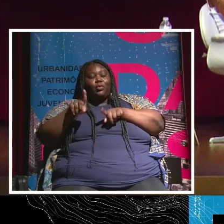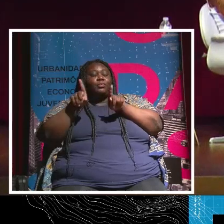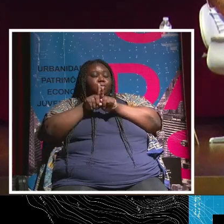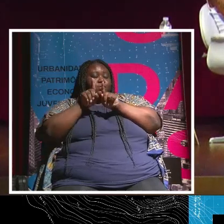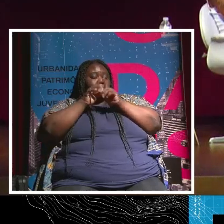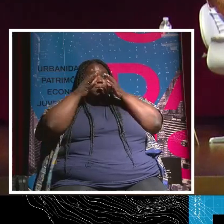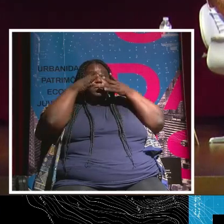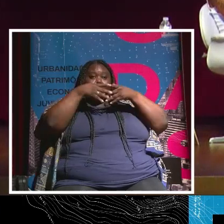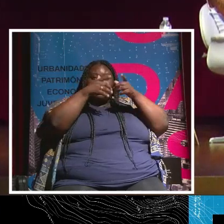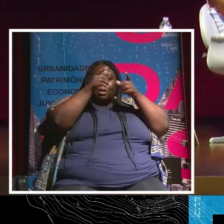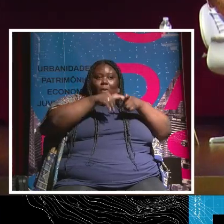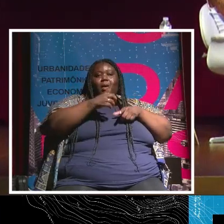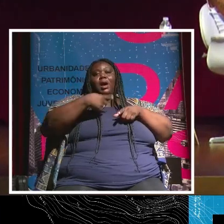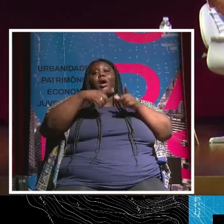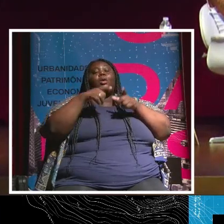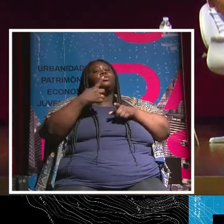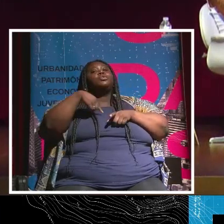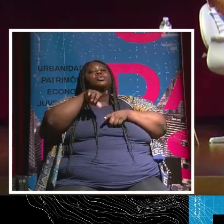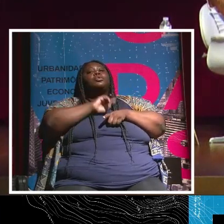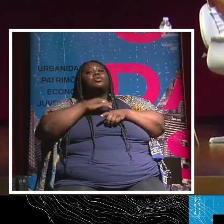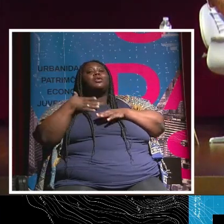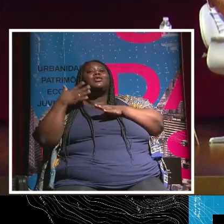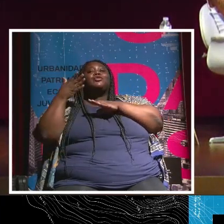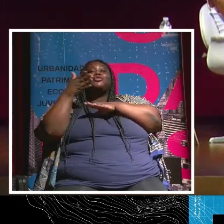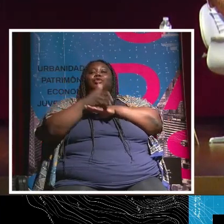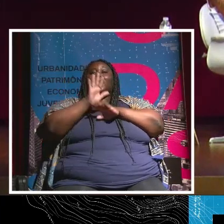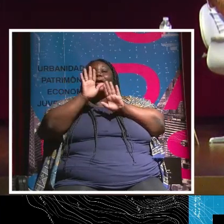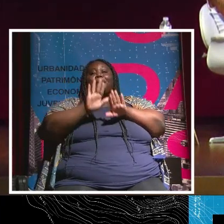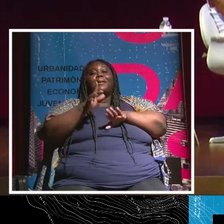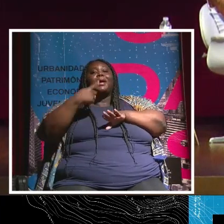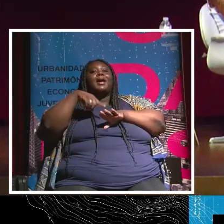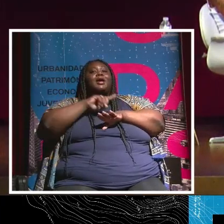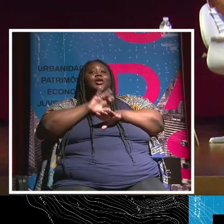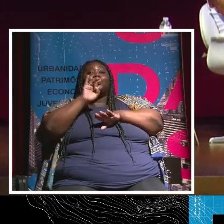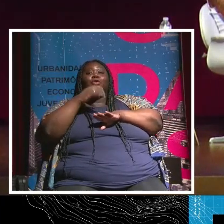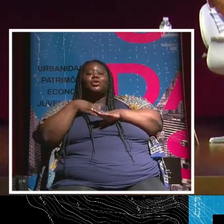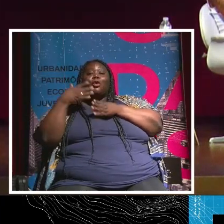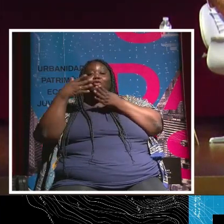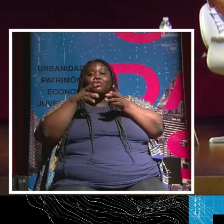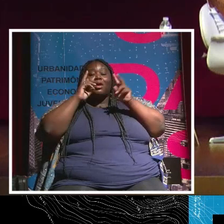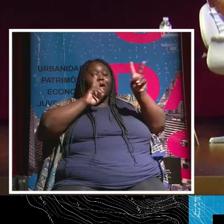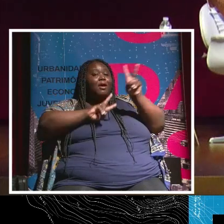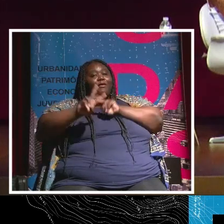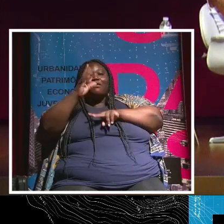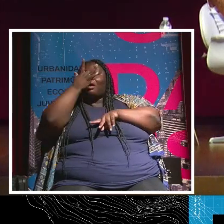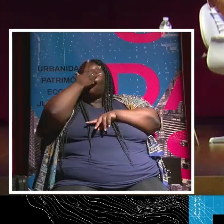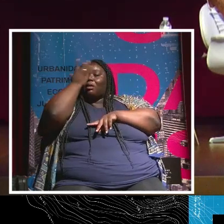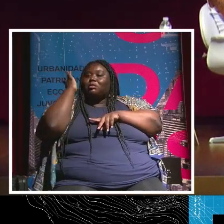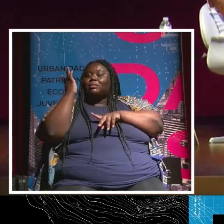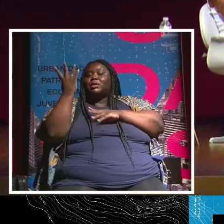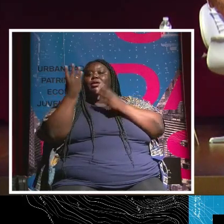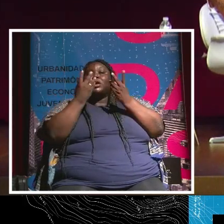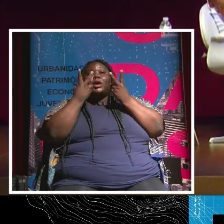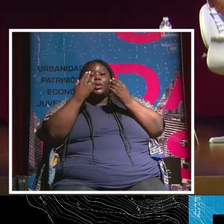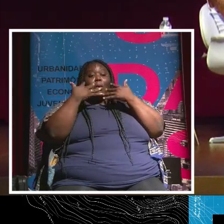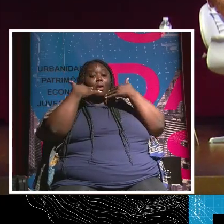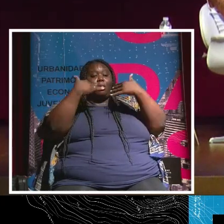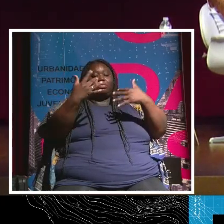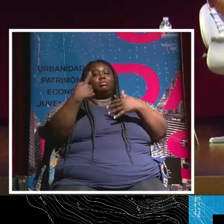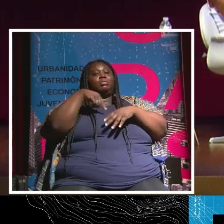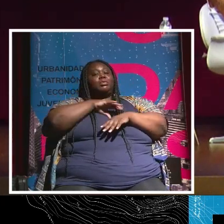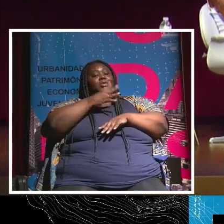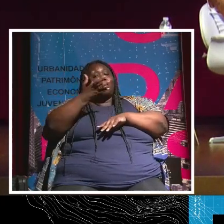neste lugar onde a gente diz que chega, mas a gente só chega enxergando as pessoas como